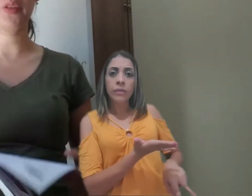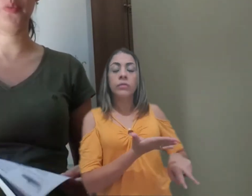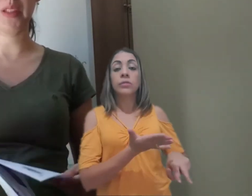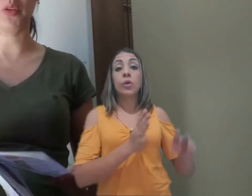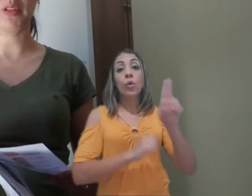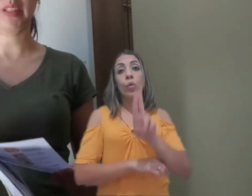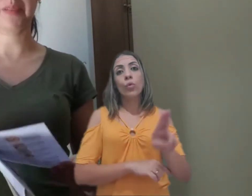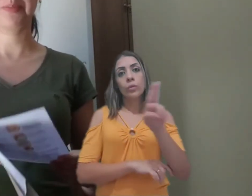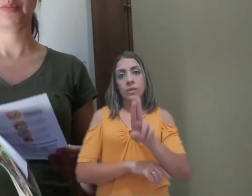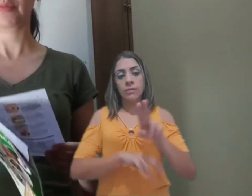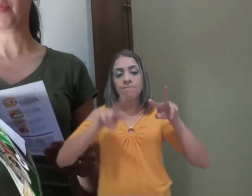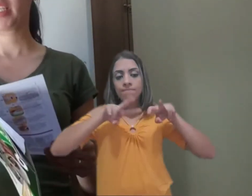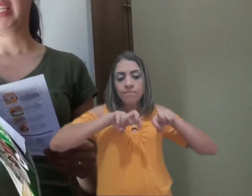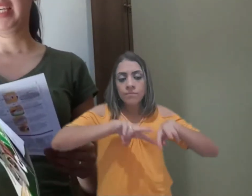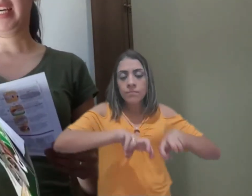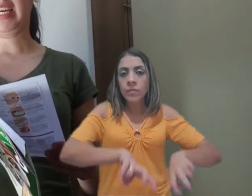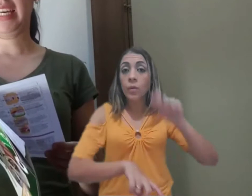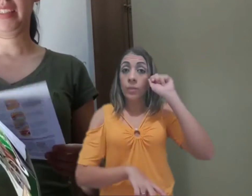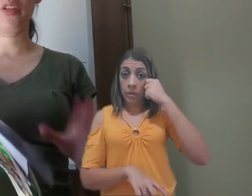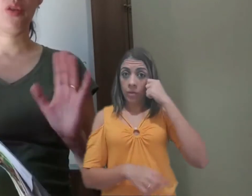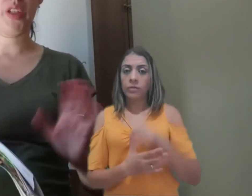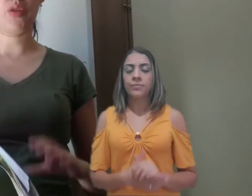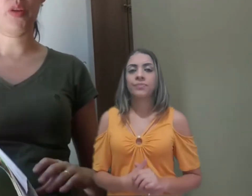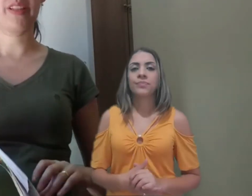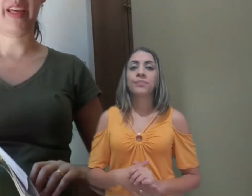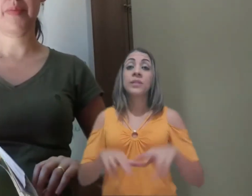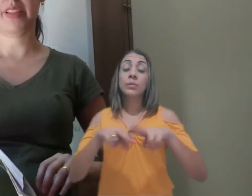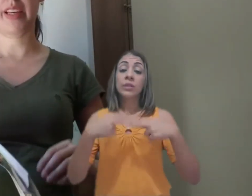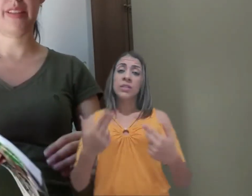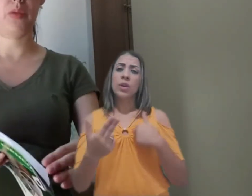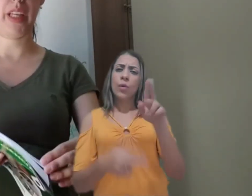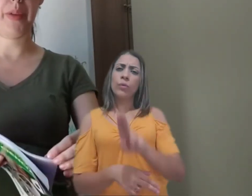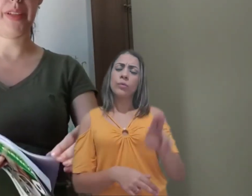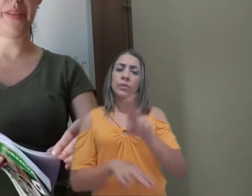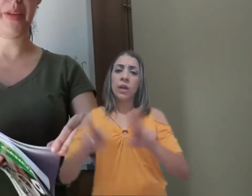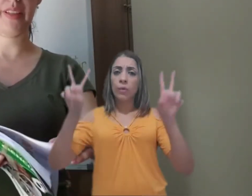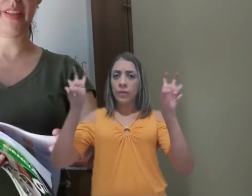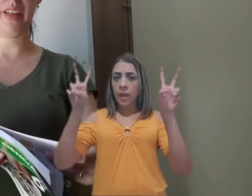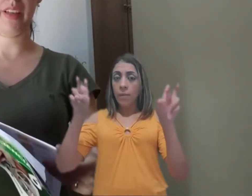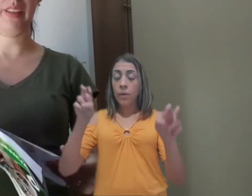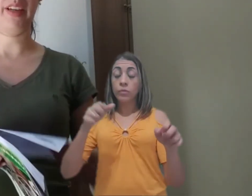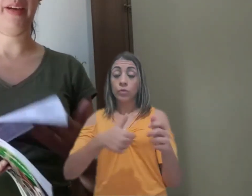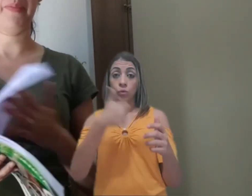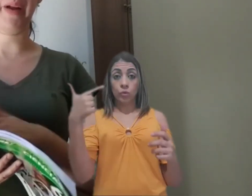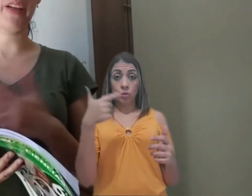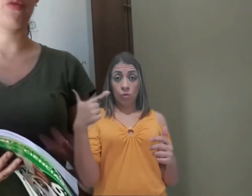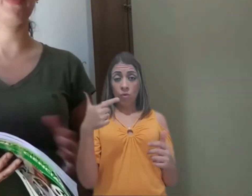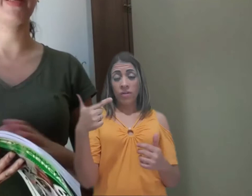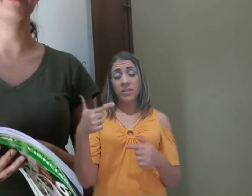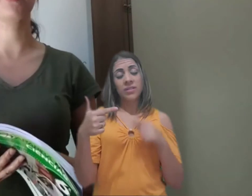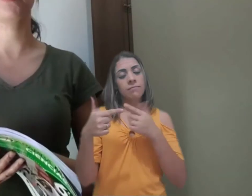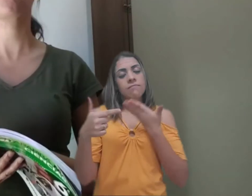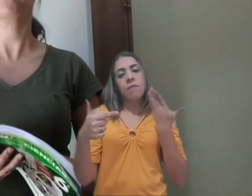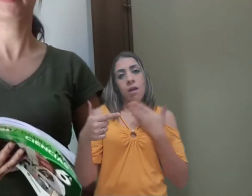o refino do petróleo, tá? Então, ele escolheu esses dois temas, né, que são temas bem assim, práticos